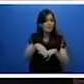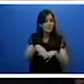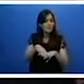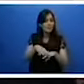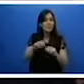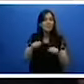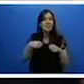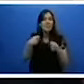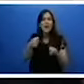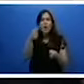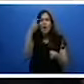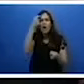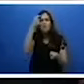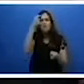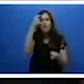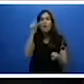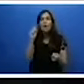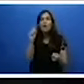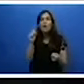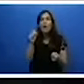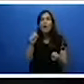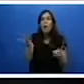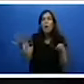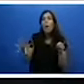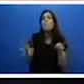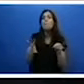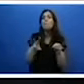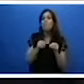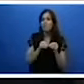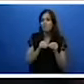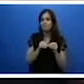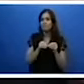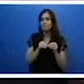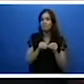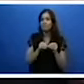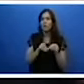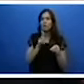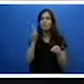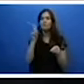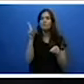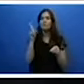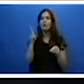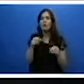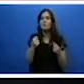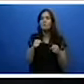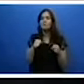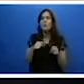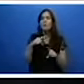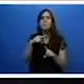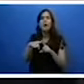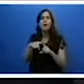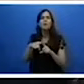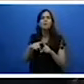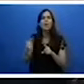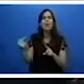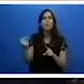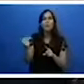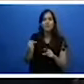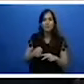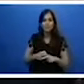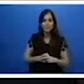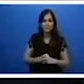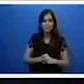um raciocínio de que eu preciso completar alguma coisa. Então, nesse caso, ela precisa completar a leitura. E ela